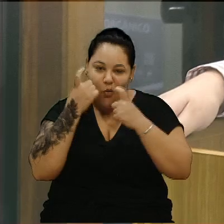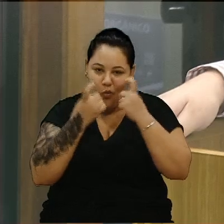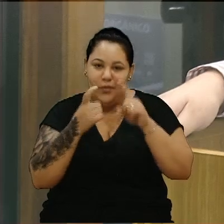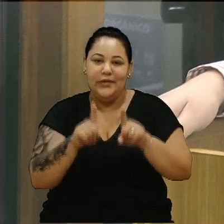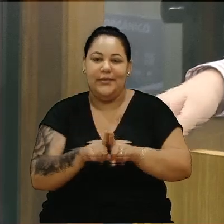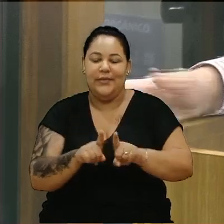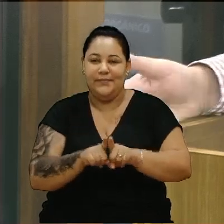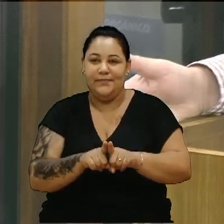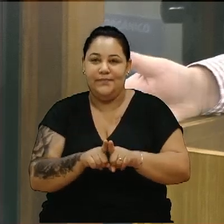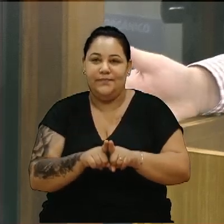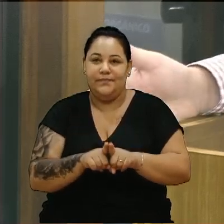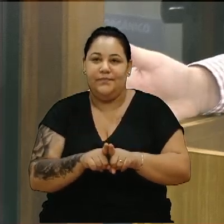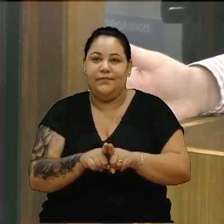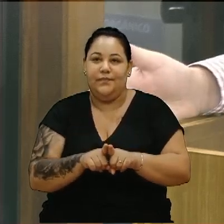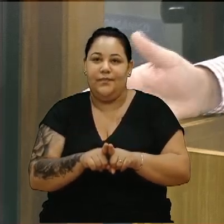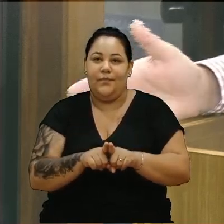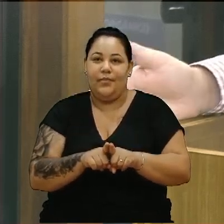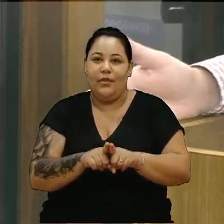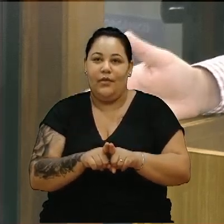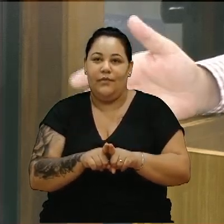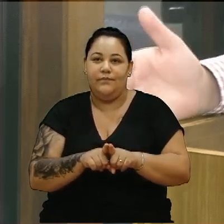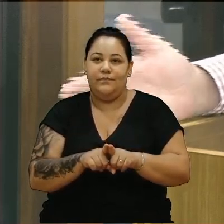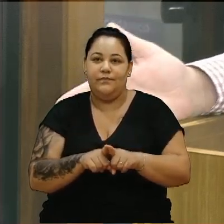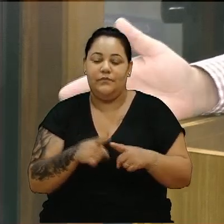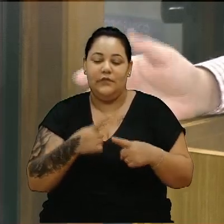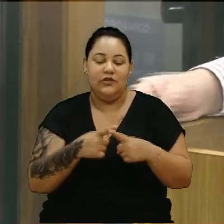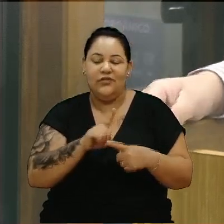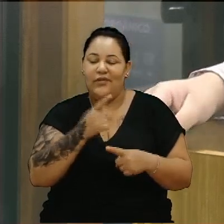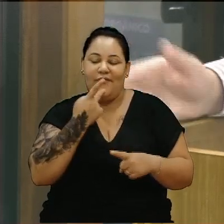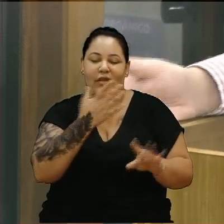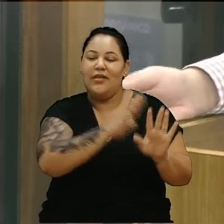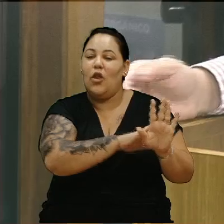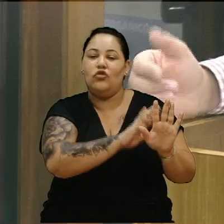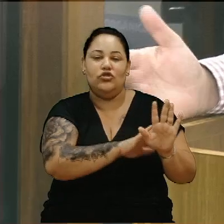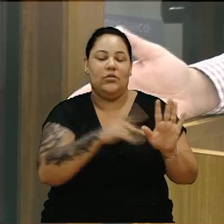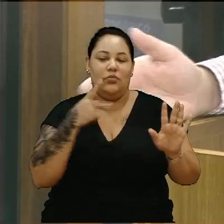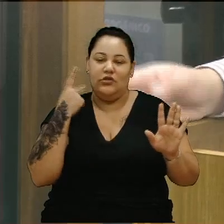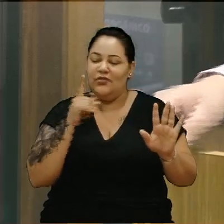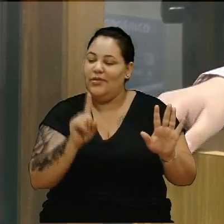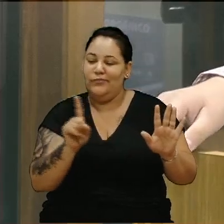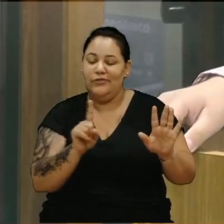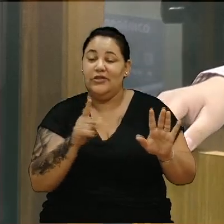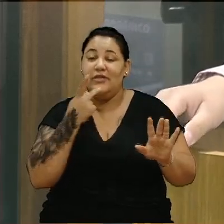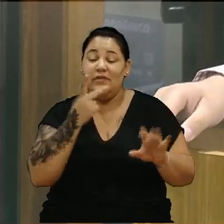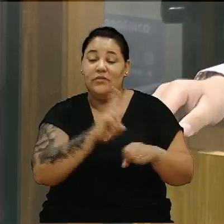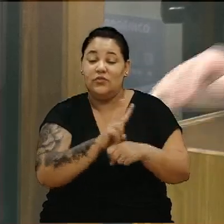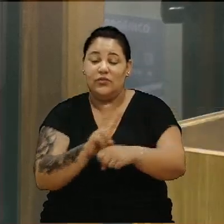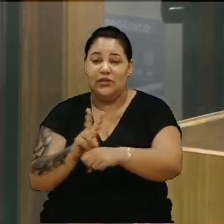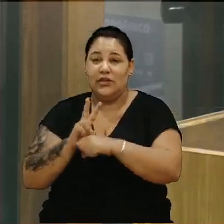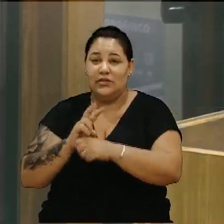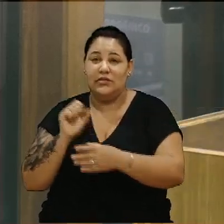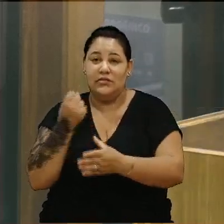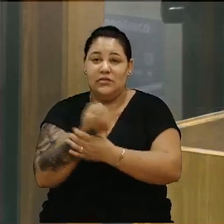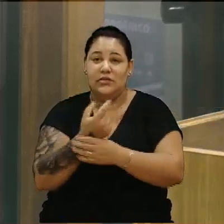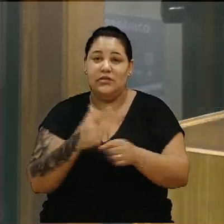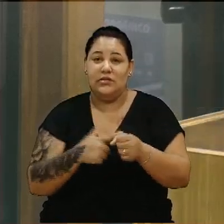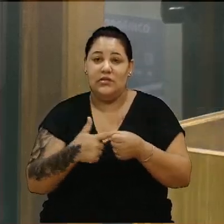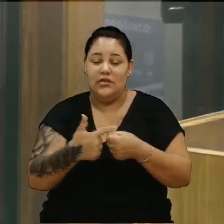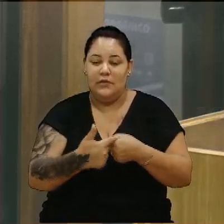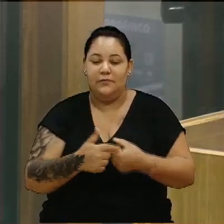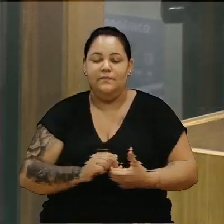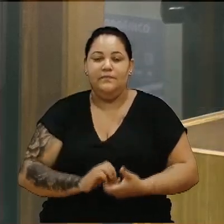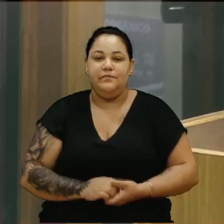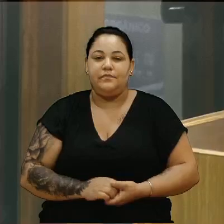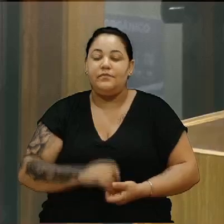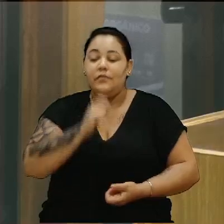essa pauta, porque isso transcende questão partidária, ideológica, isso tem a ver com proteção, com segurança da nossa cidade. Ainda sobre